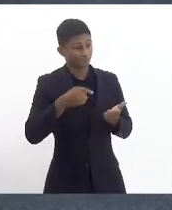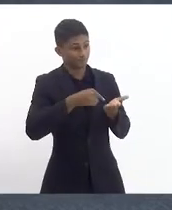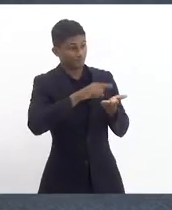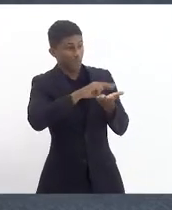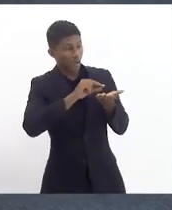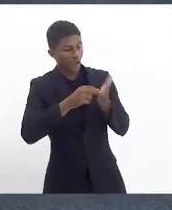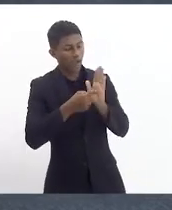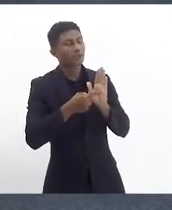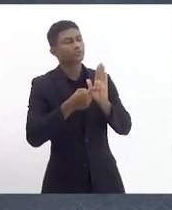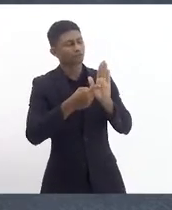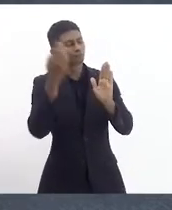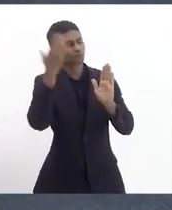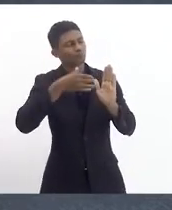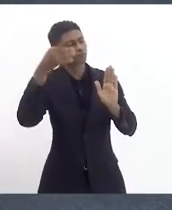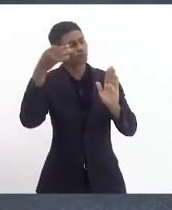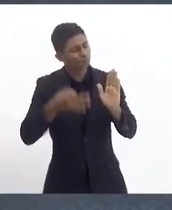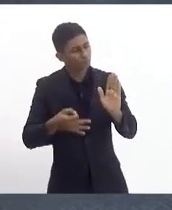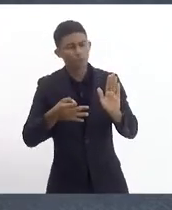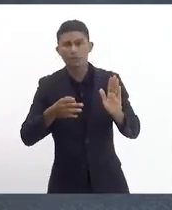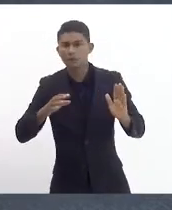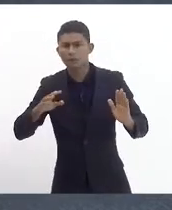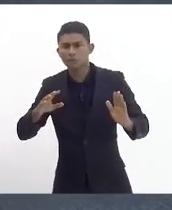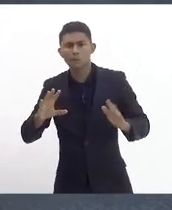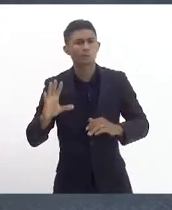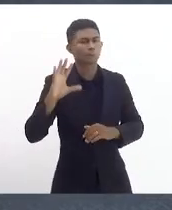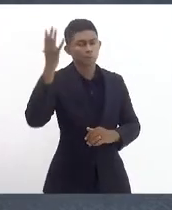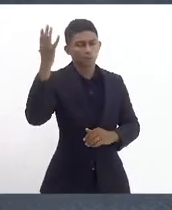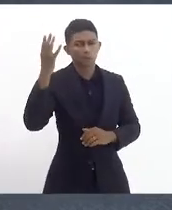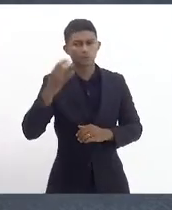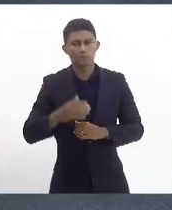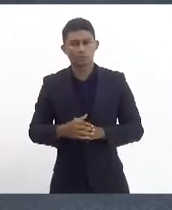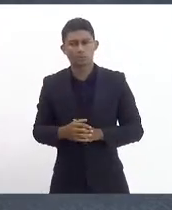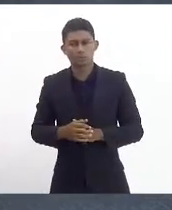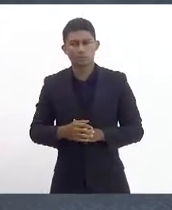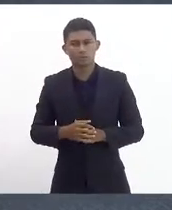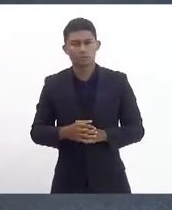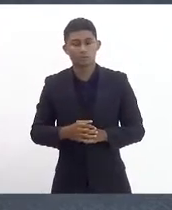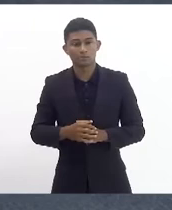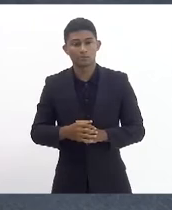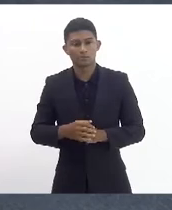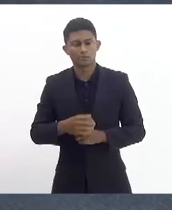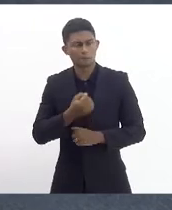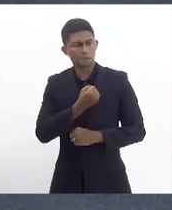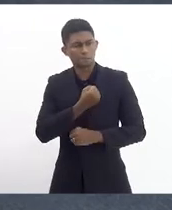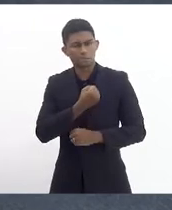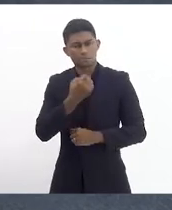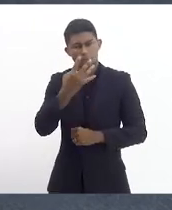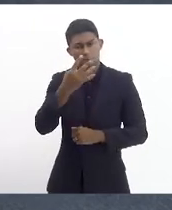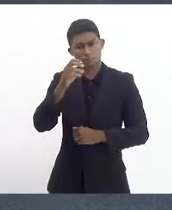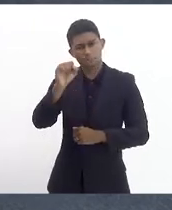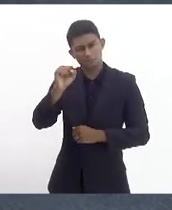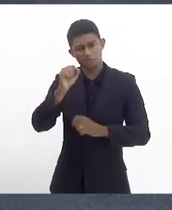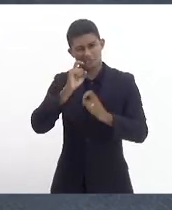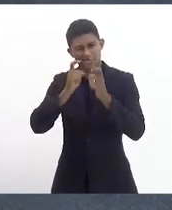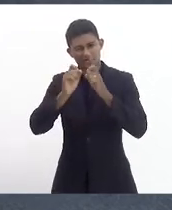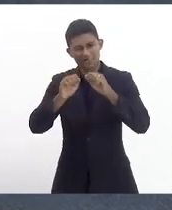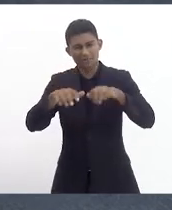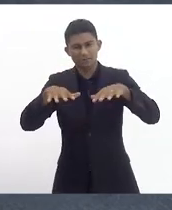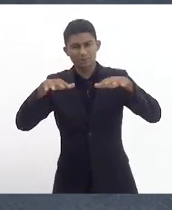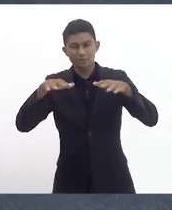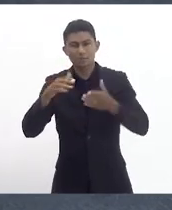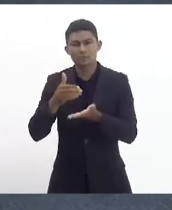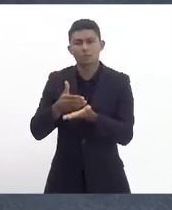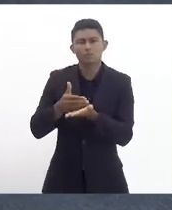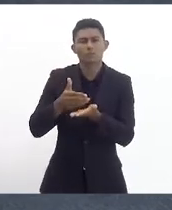reflete com exatidão ocorrida na quadra a 48ª sessão extraordinária que